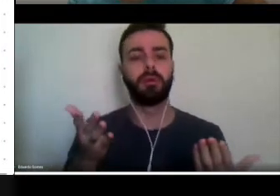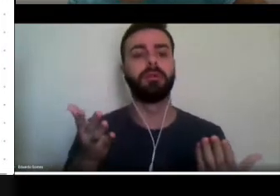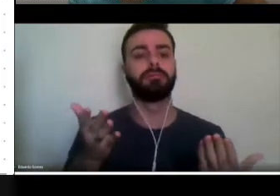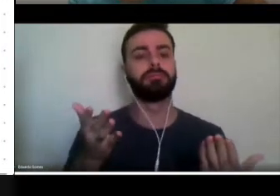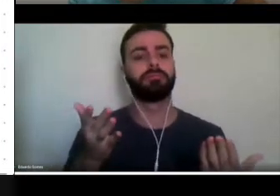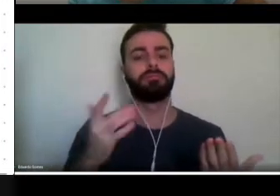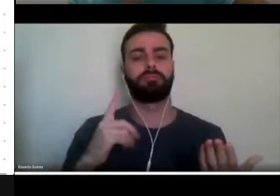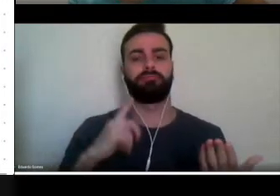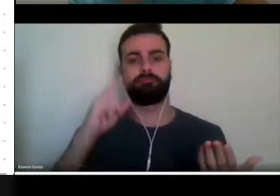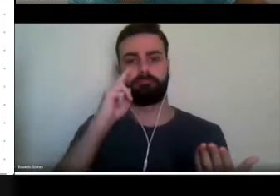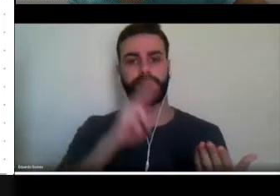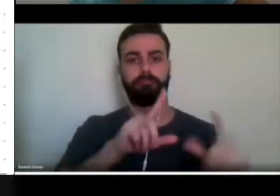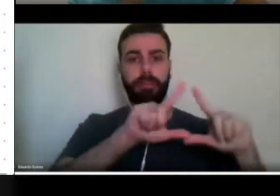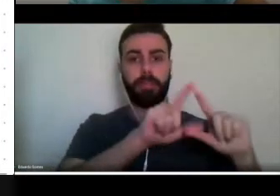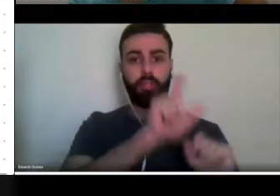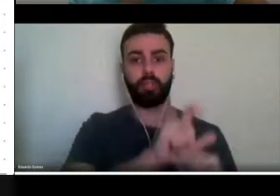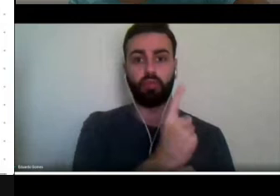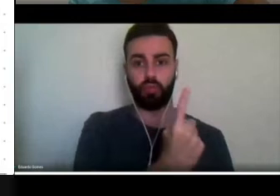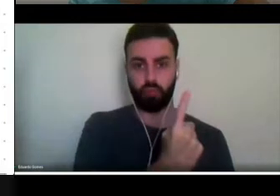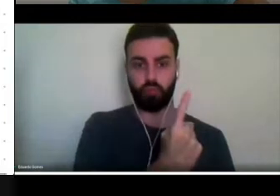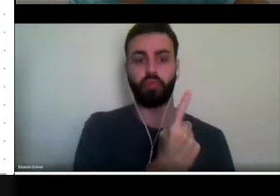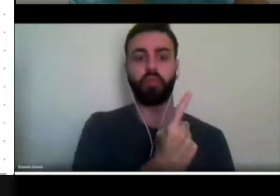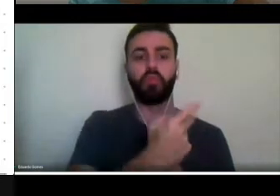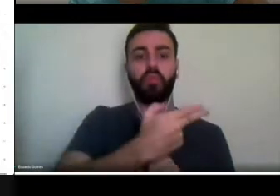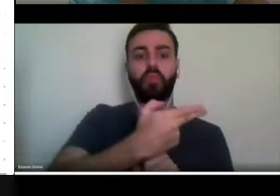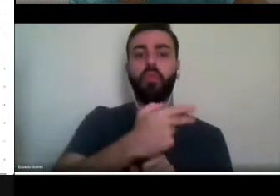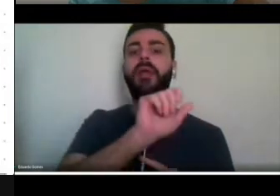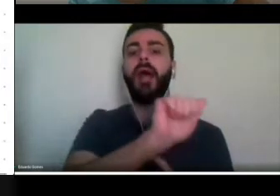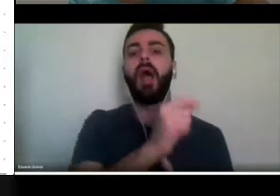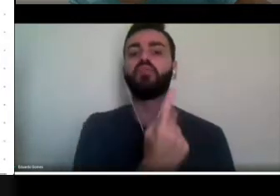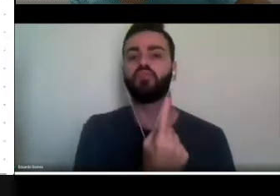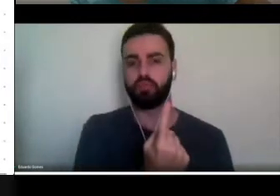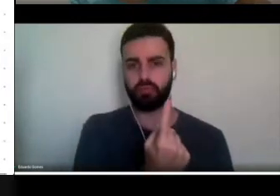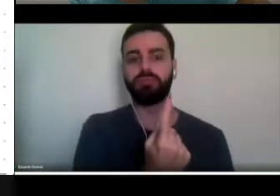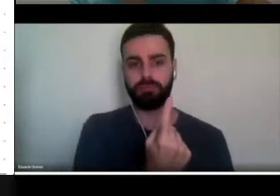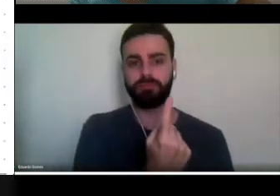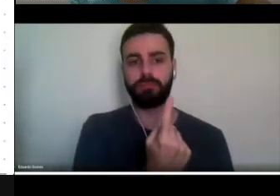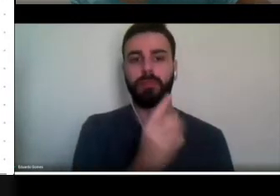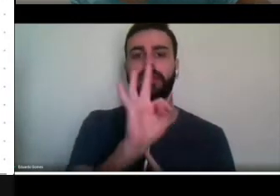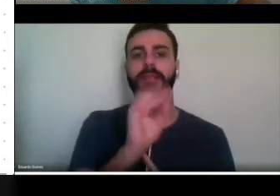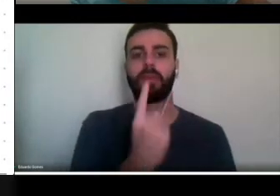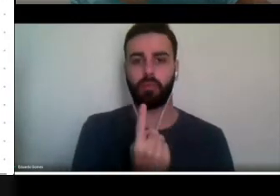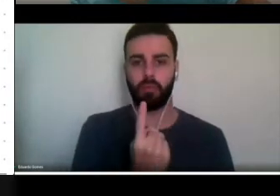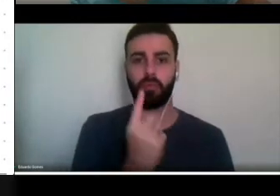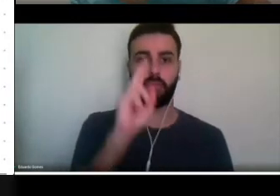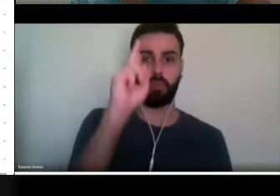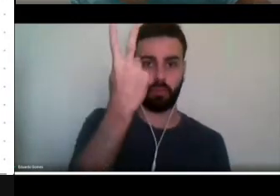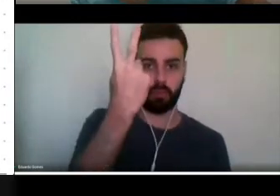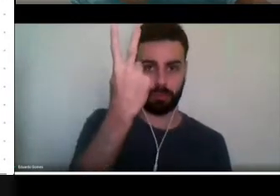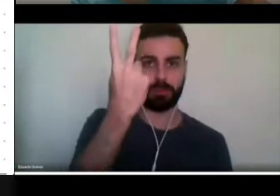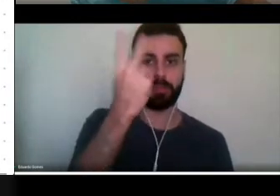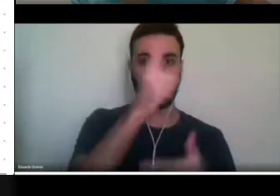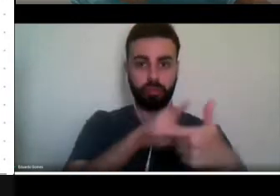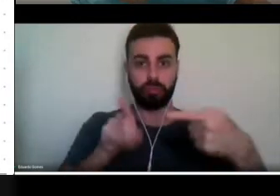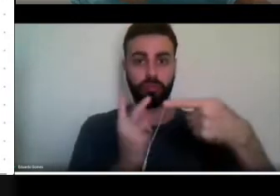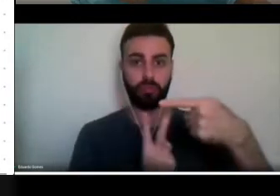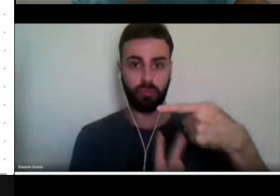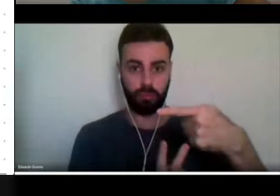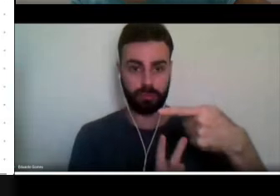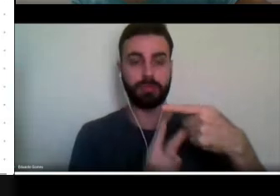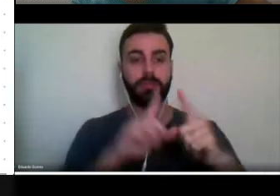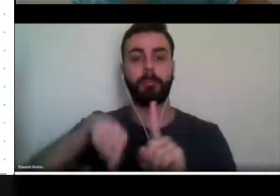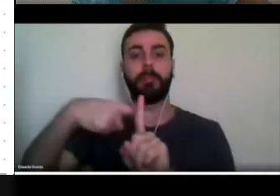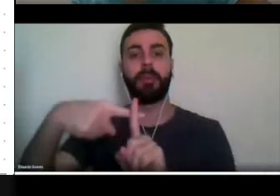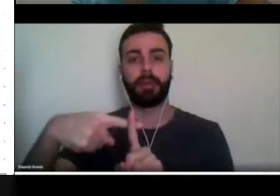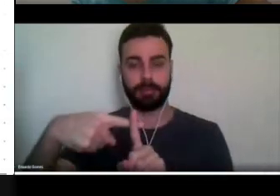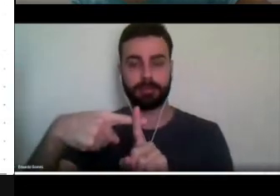ΔX1, que é A1, T1 ao quadrado sobre 2, mais